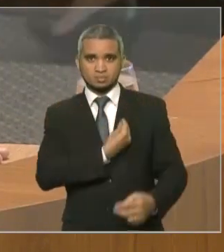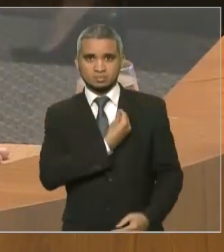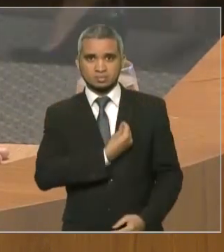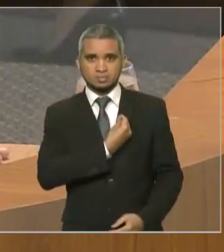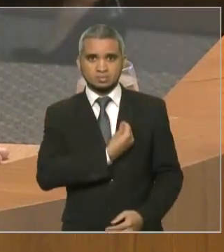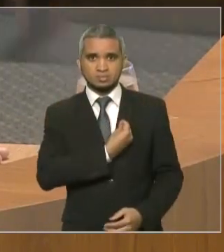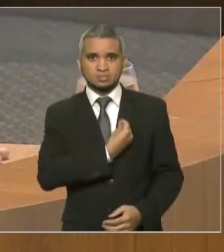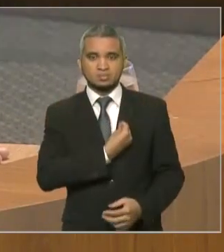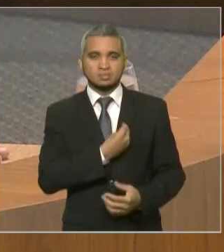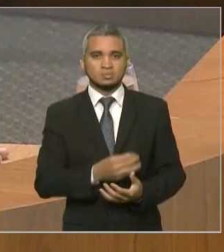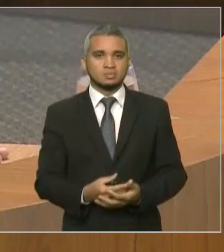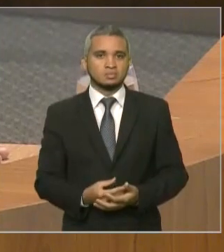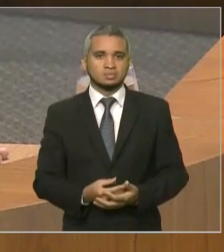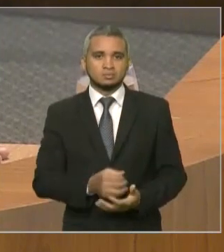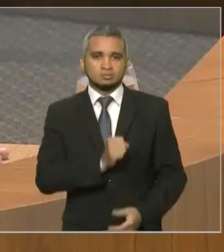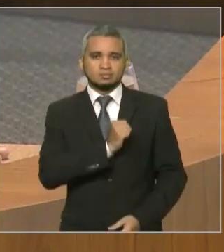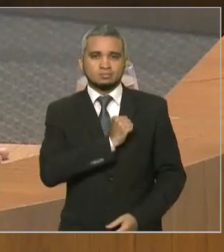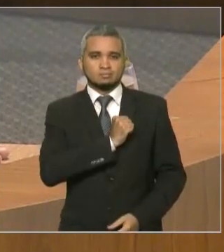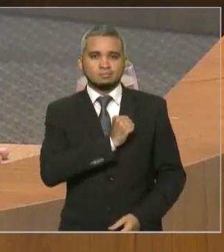haja coração.